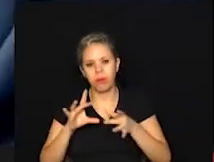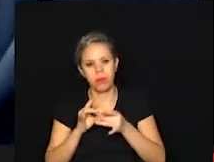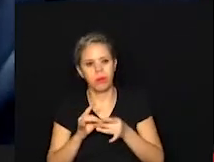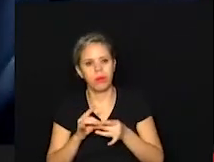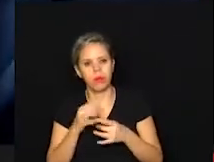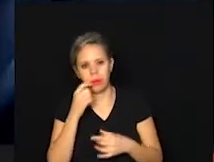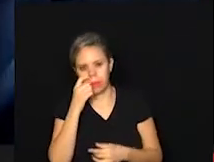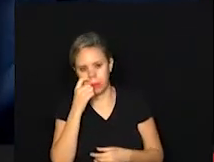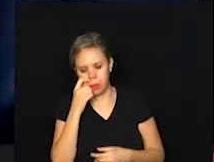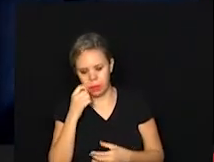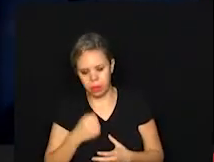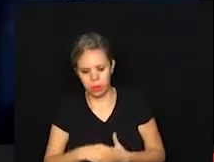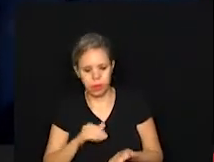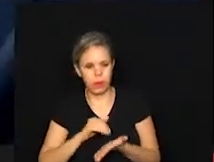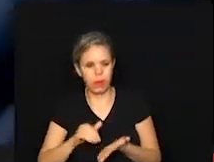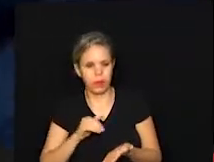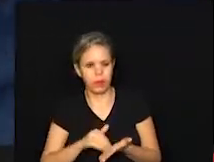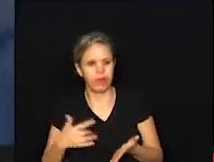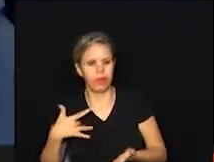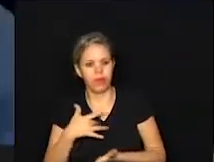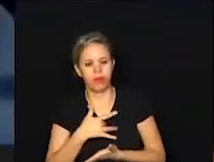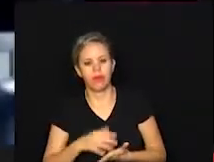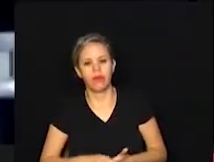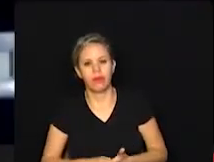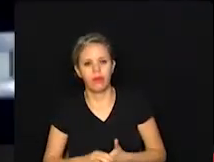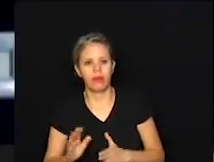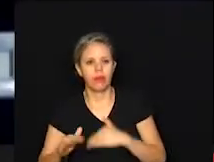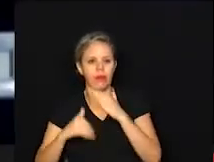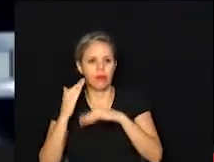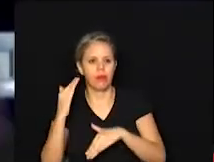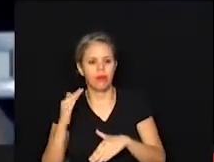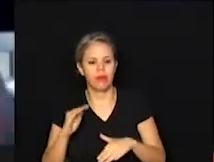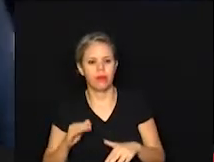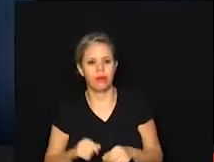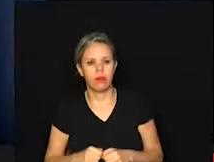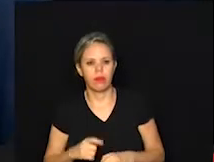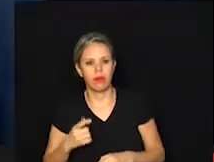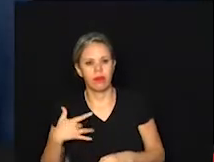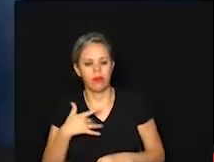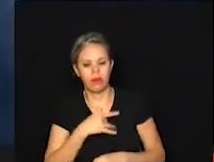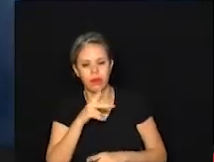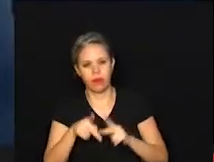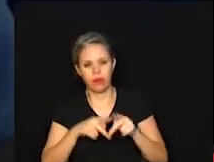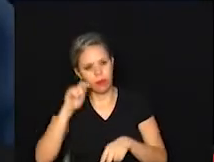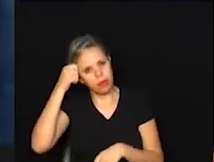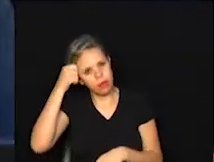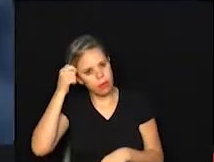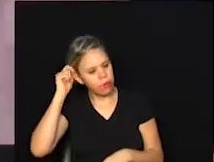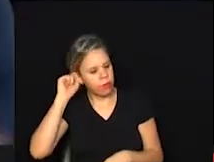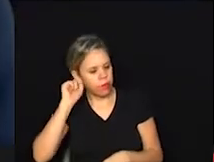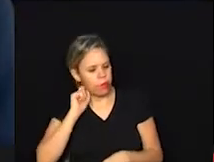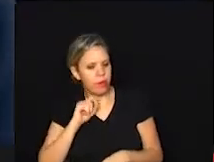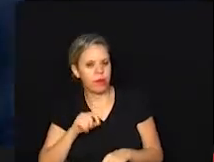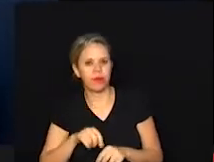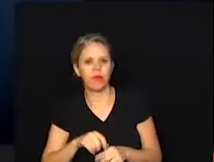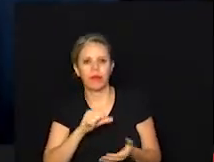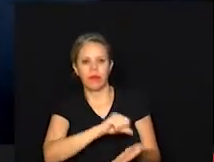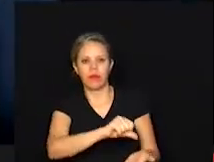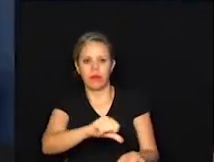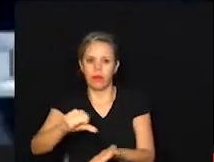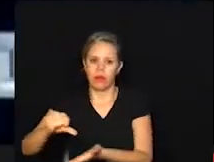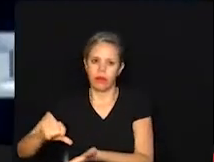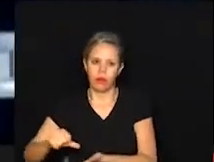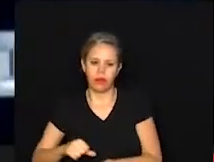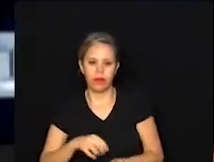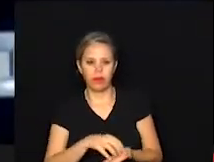com a Secretaria de Saúde, desenvolvendo uma portaria para a saúde da população negra e também nos territórios dos